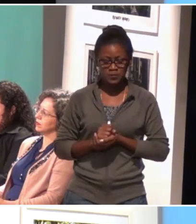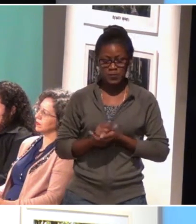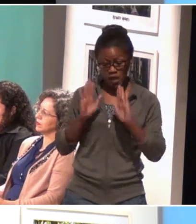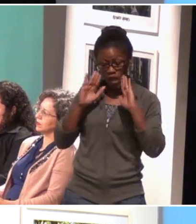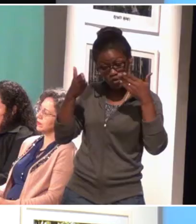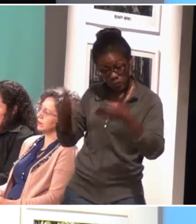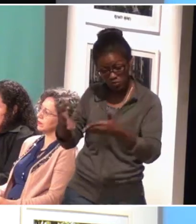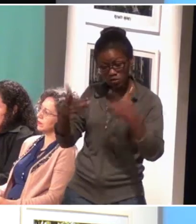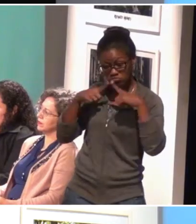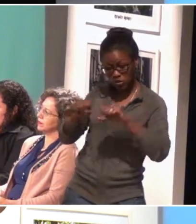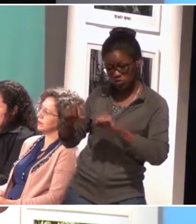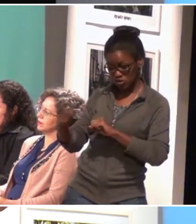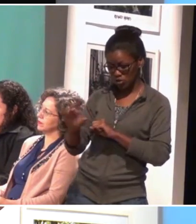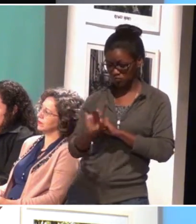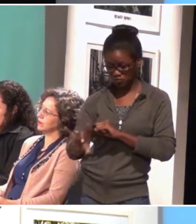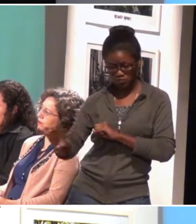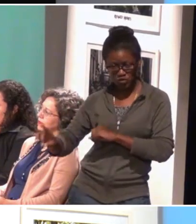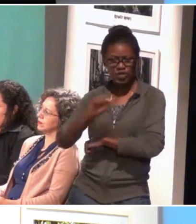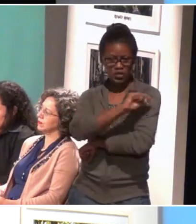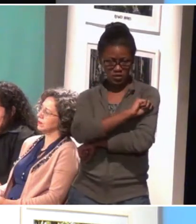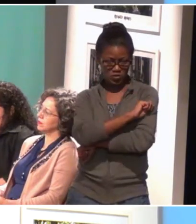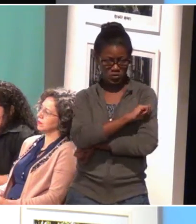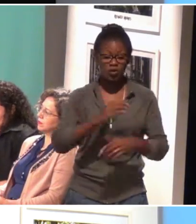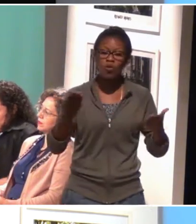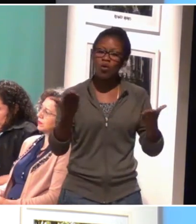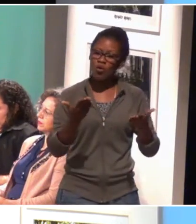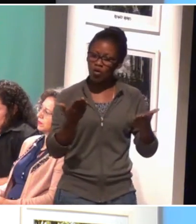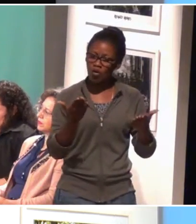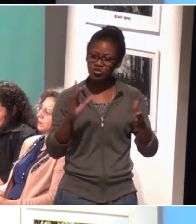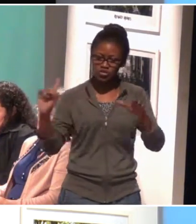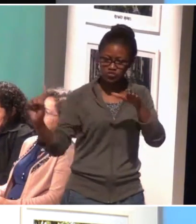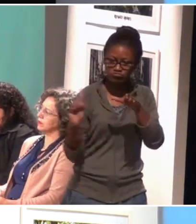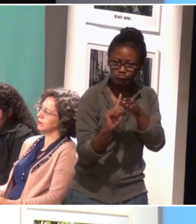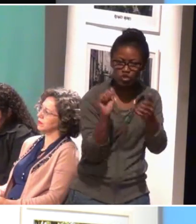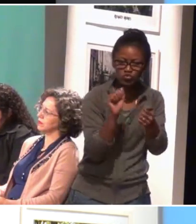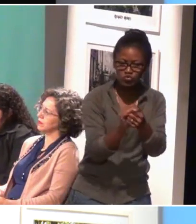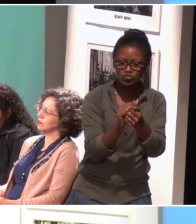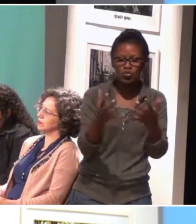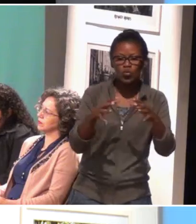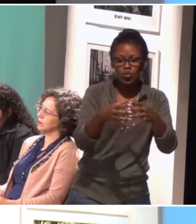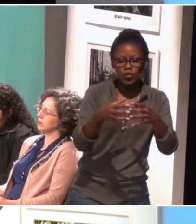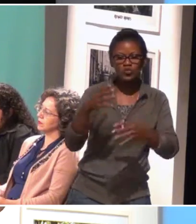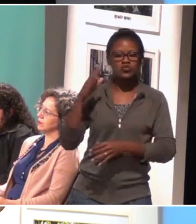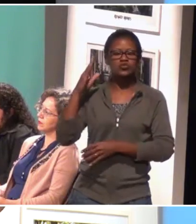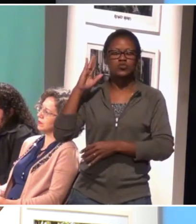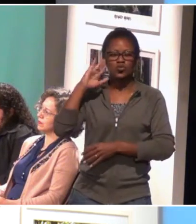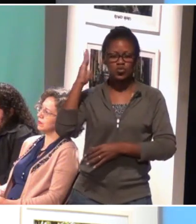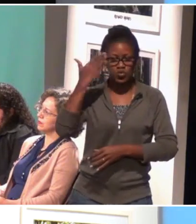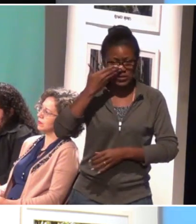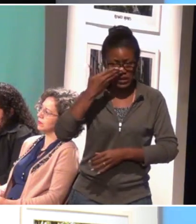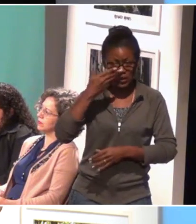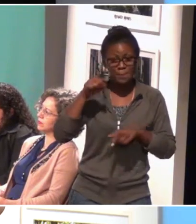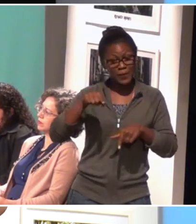E o que acontece no Acre, a nossa fragilidade hoje está nesse grupo do surdo cego. Infelizmente, o